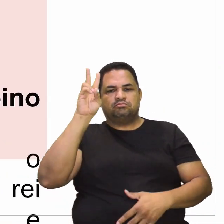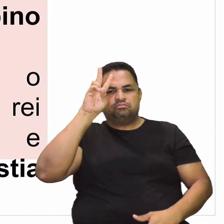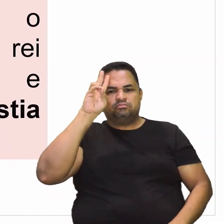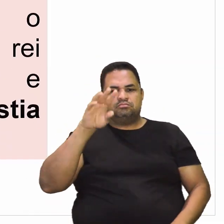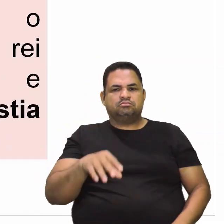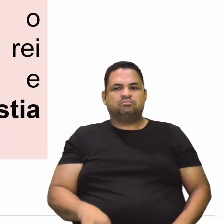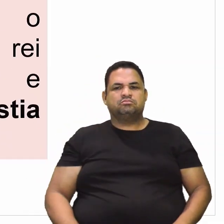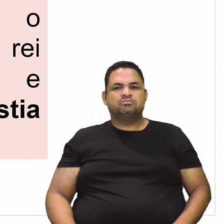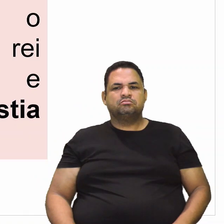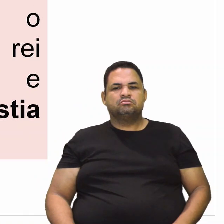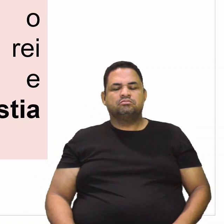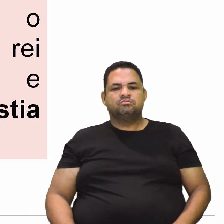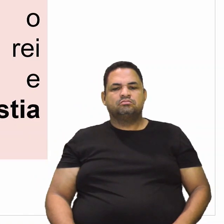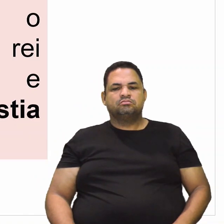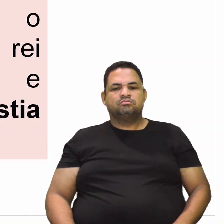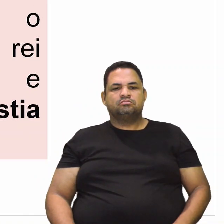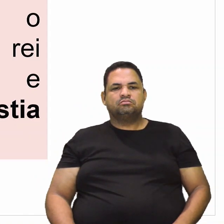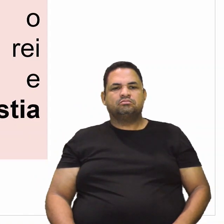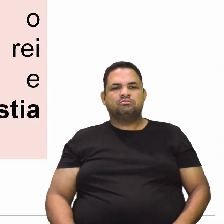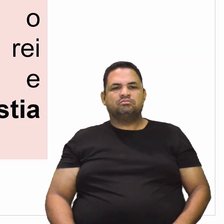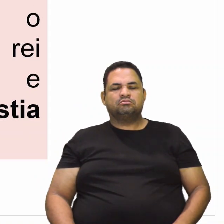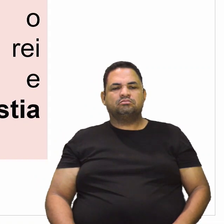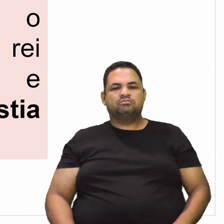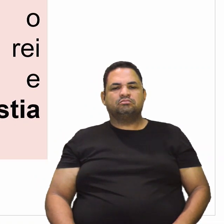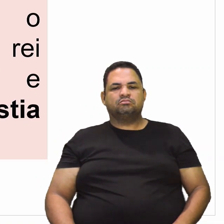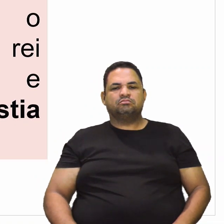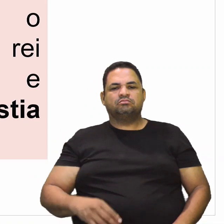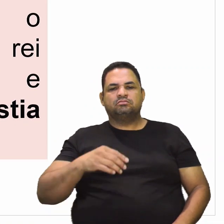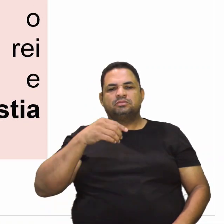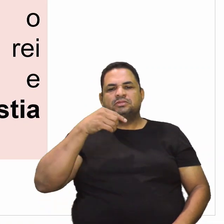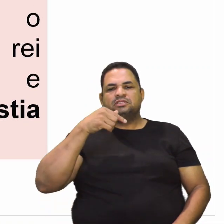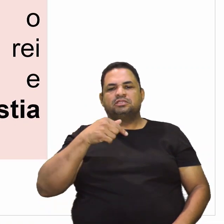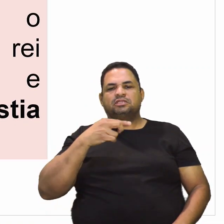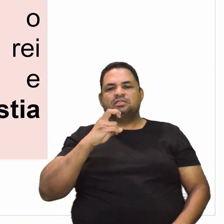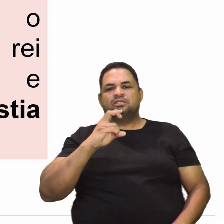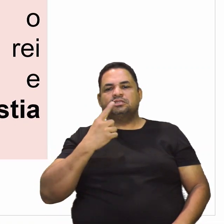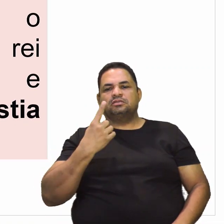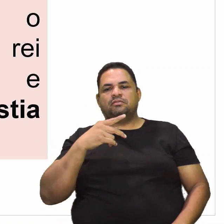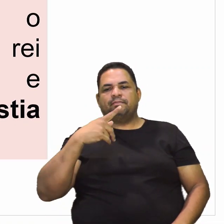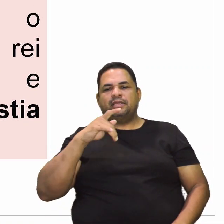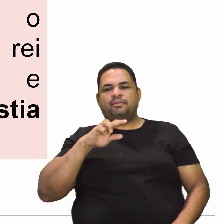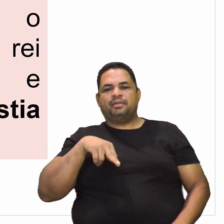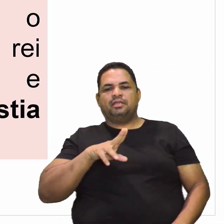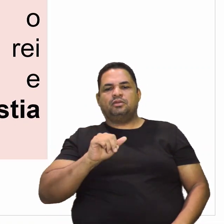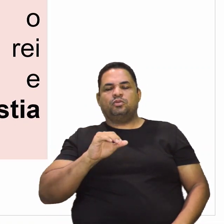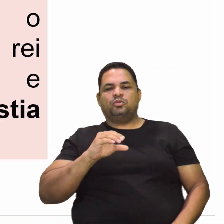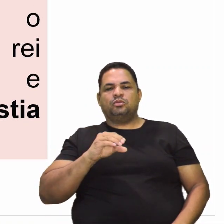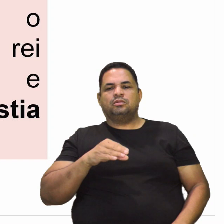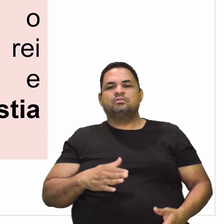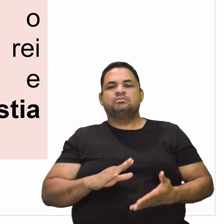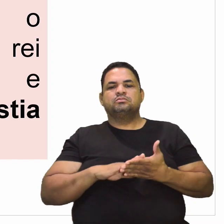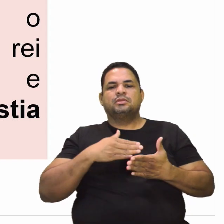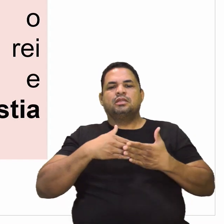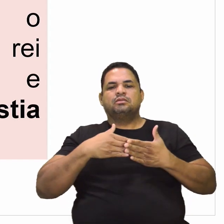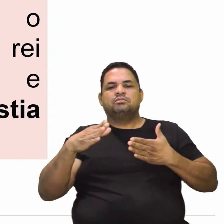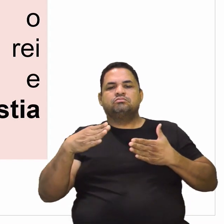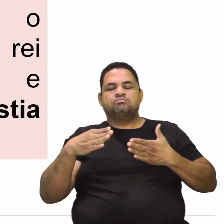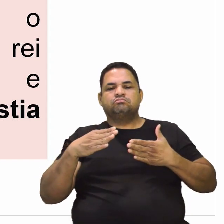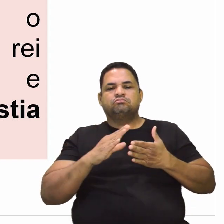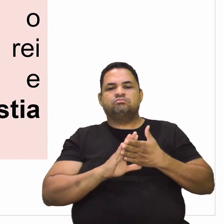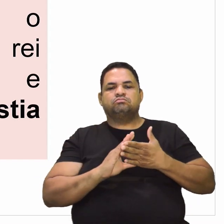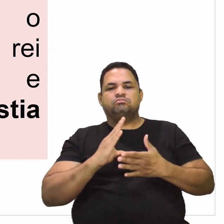ver? Veja comigo. Em 751, Pepino vai